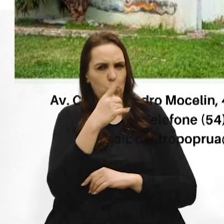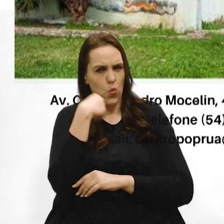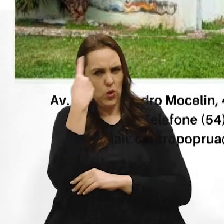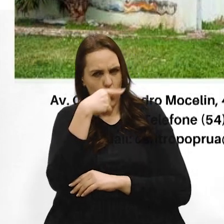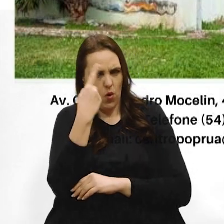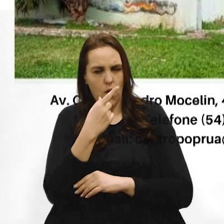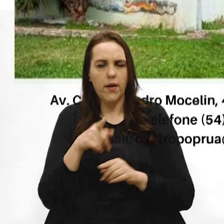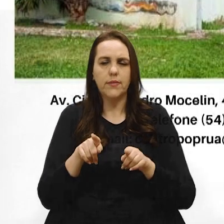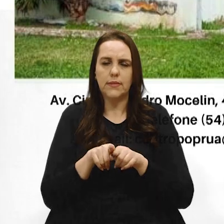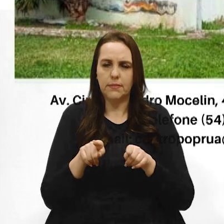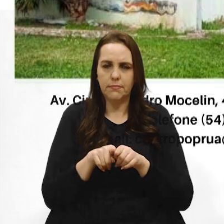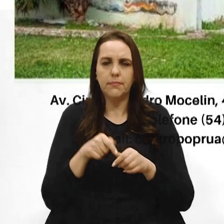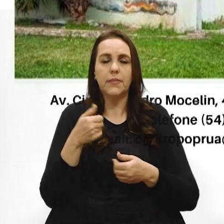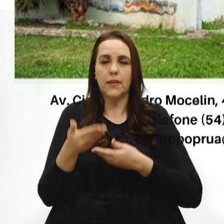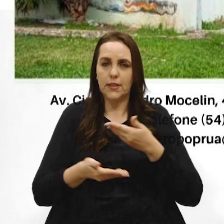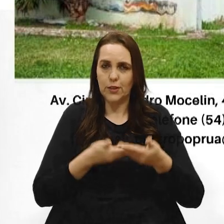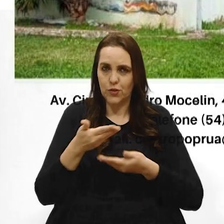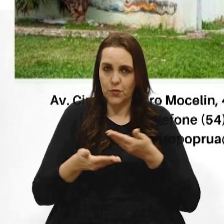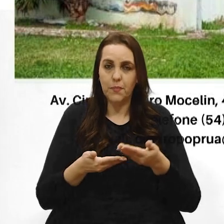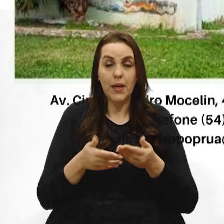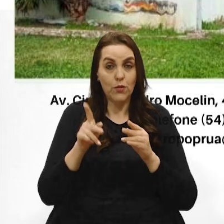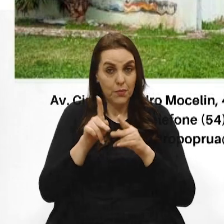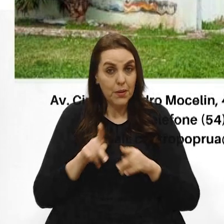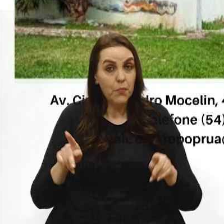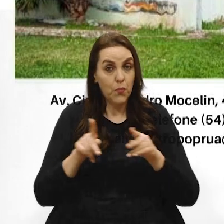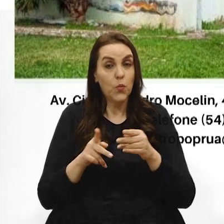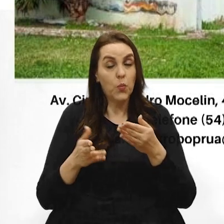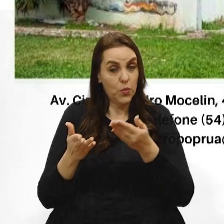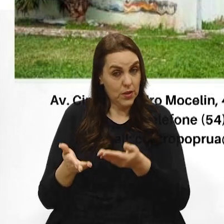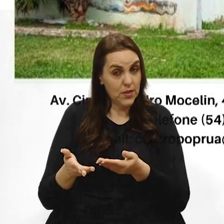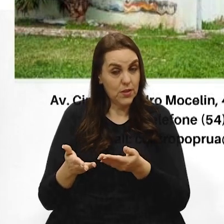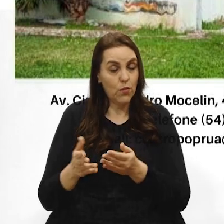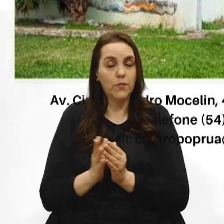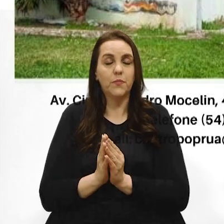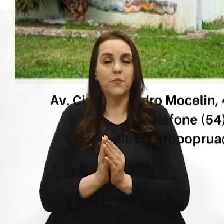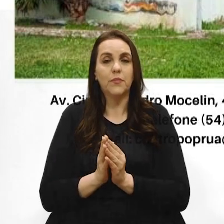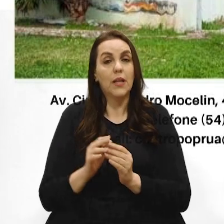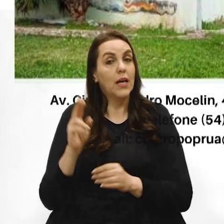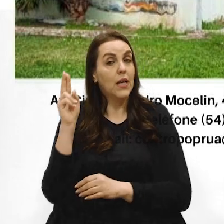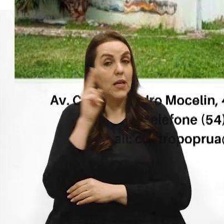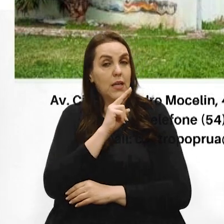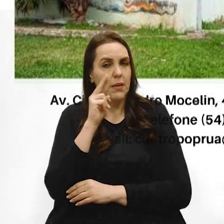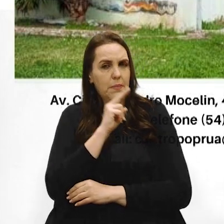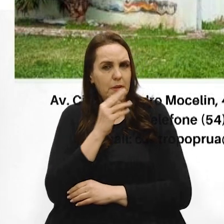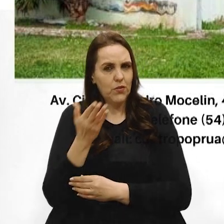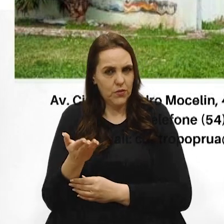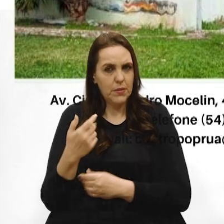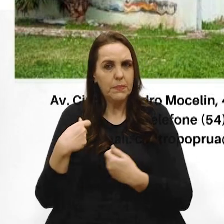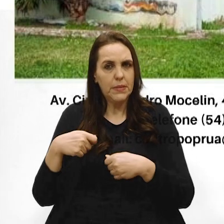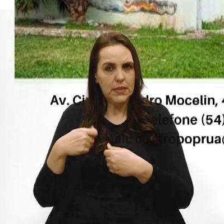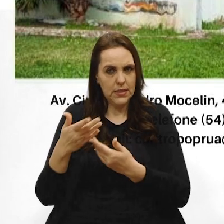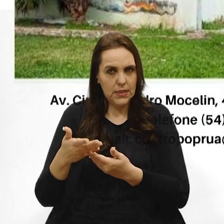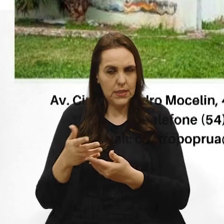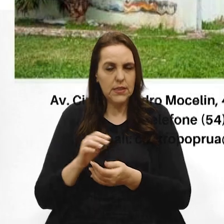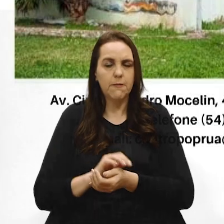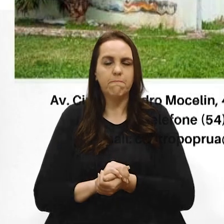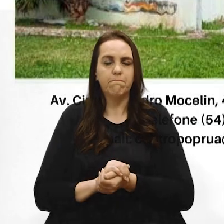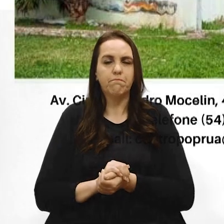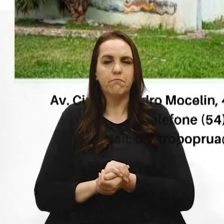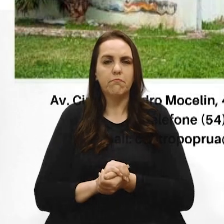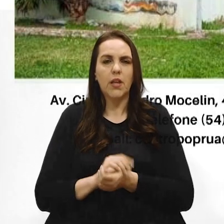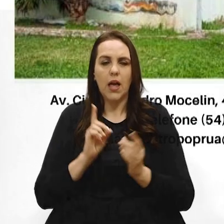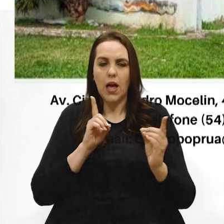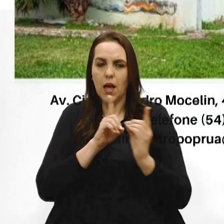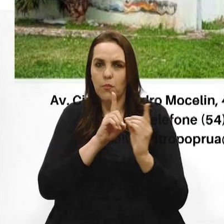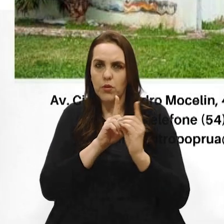plantão social, também para os atendimentos para esta população em situações de emergência. Tá? Então,